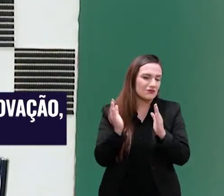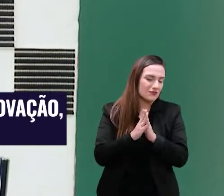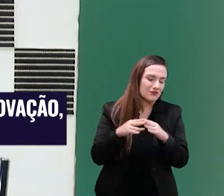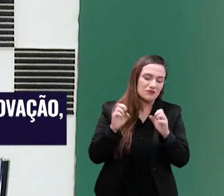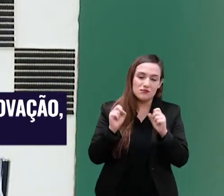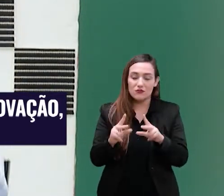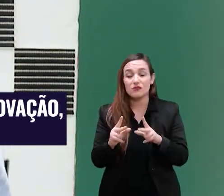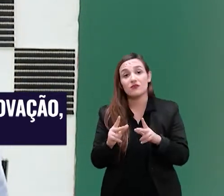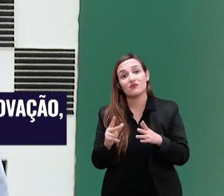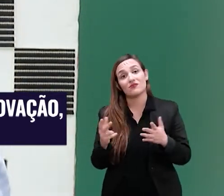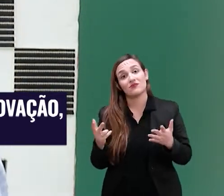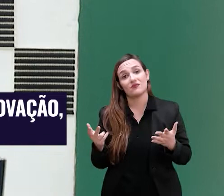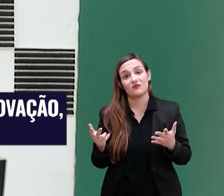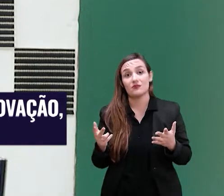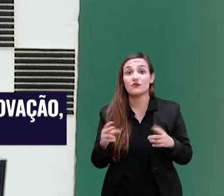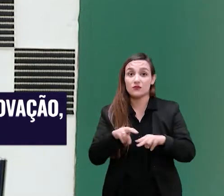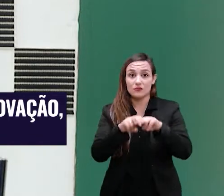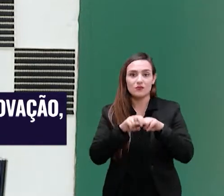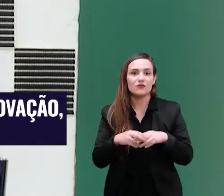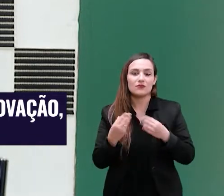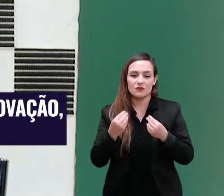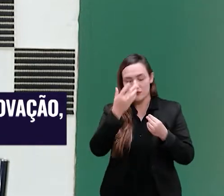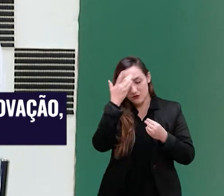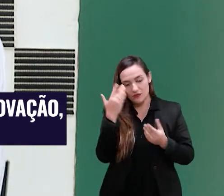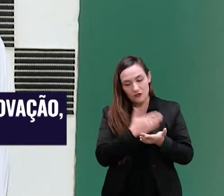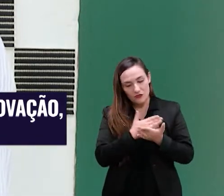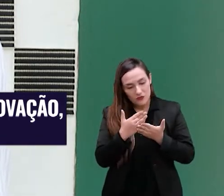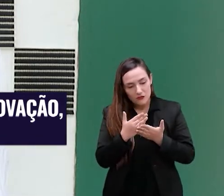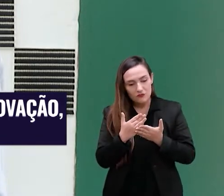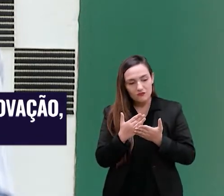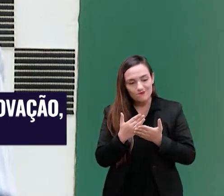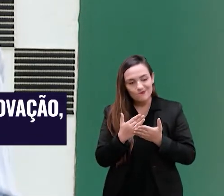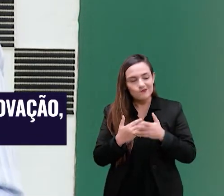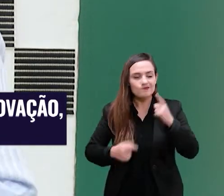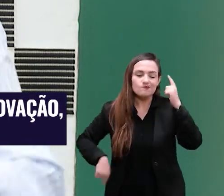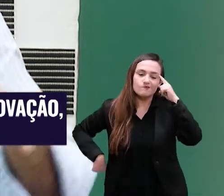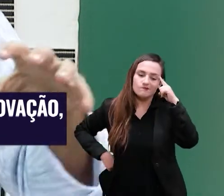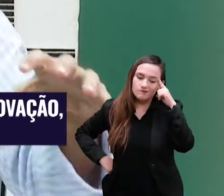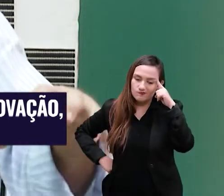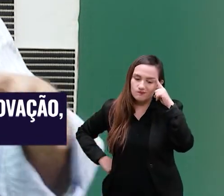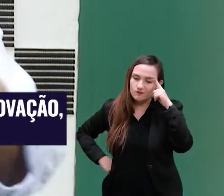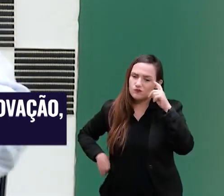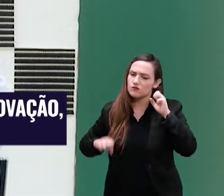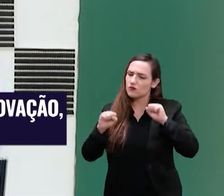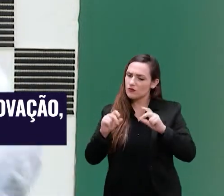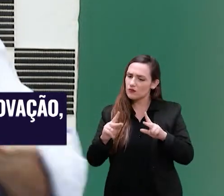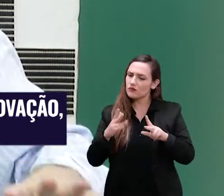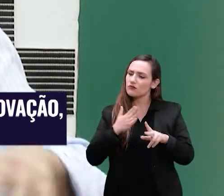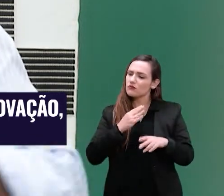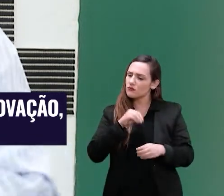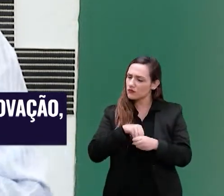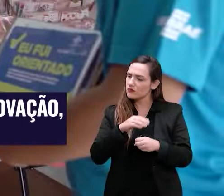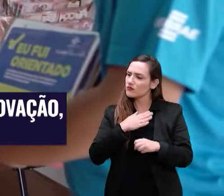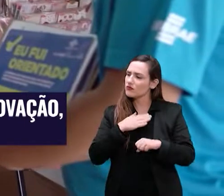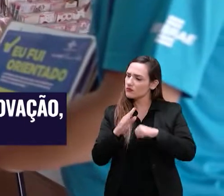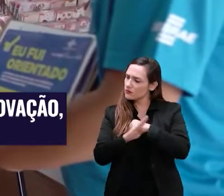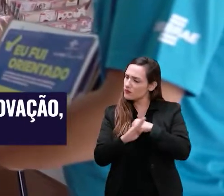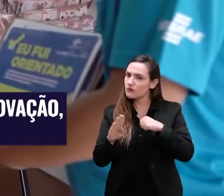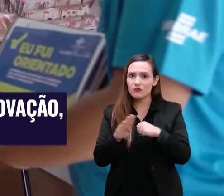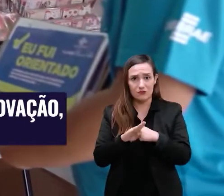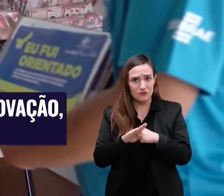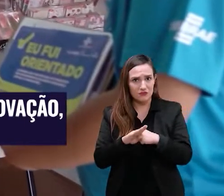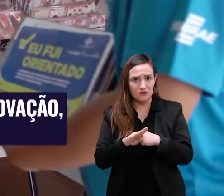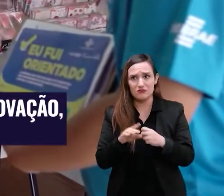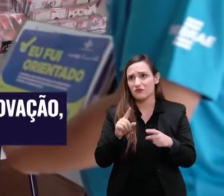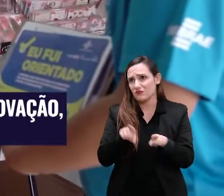depois foi facilitado. Aí muitas das pessoas começaram a perceber que nos nossos bairros, não apenas em Campo